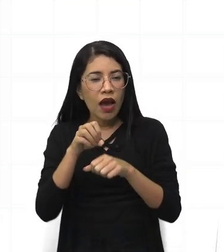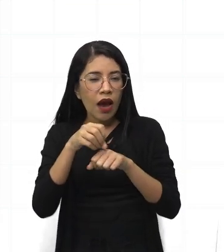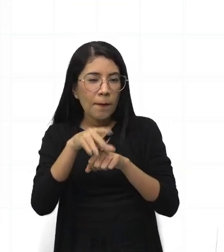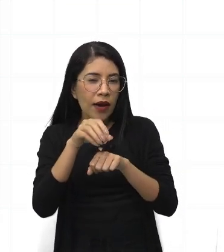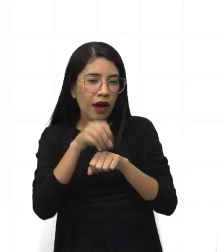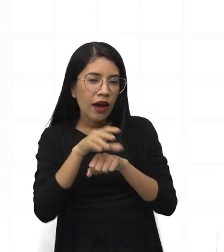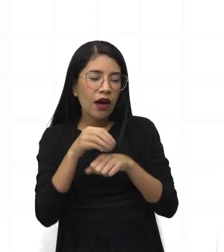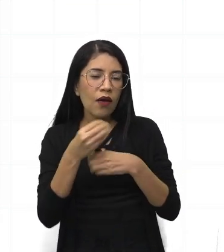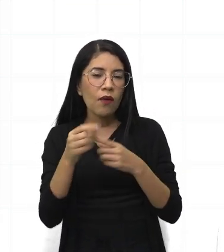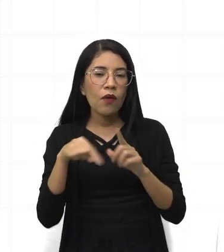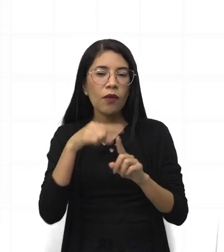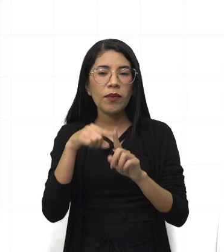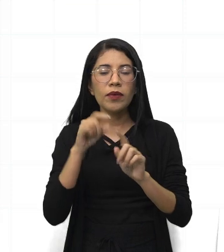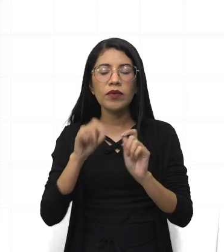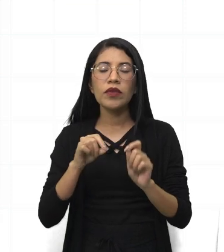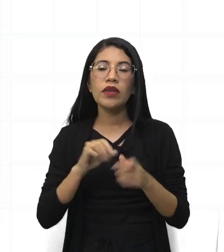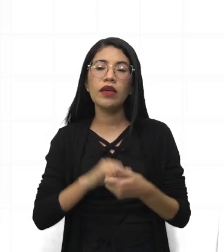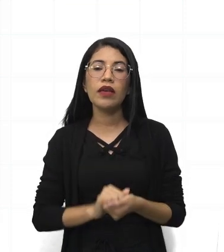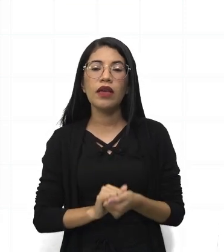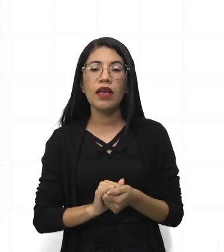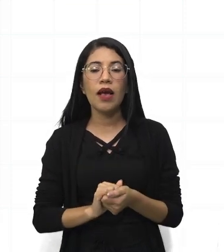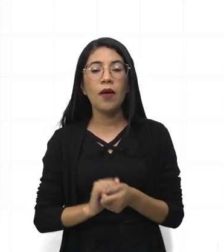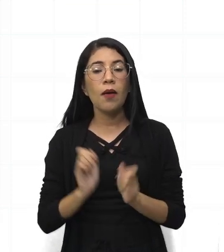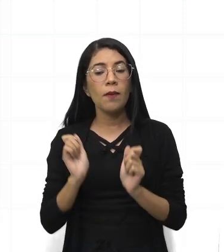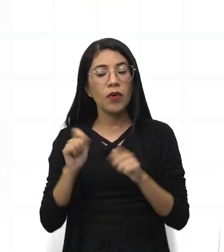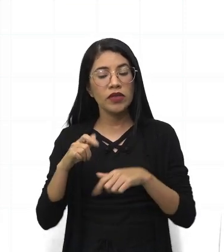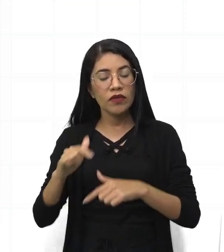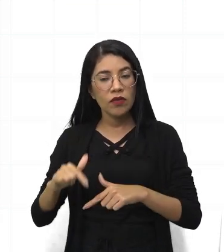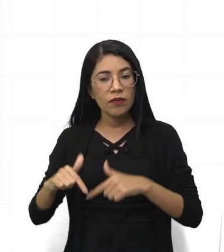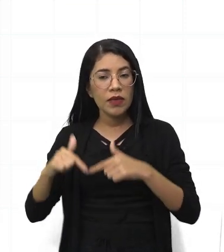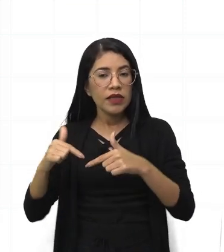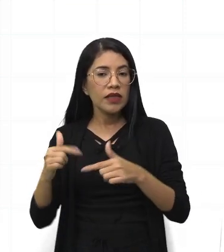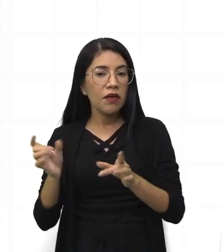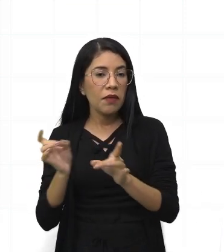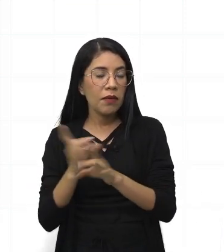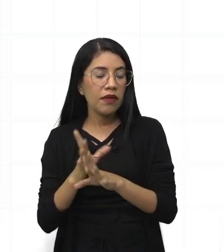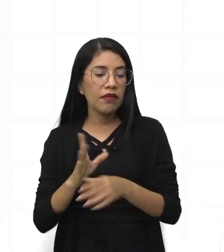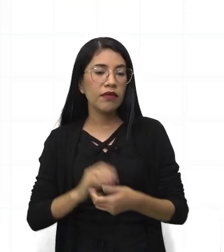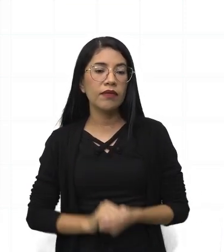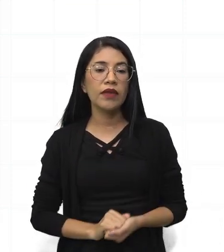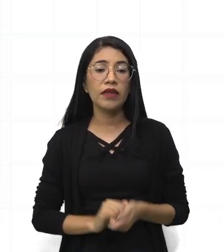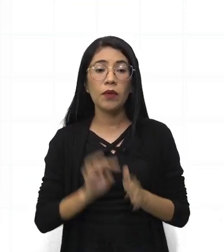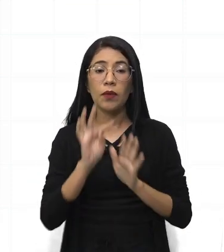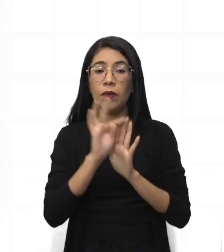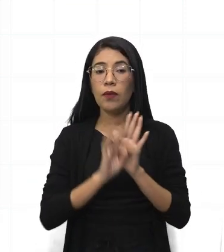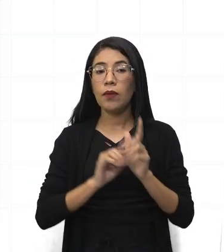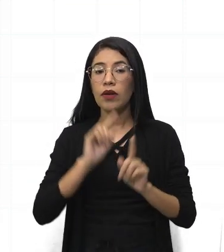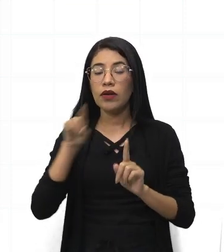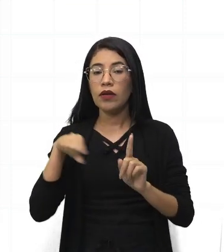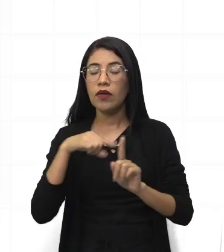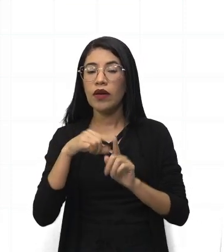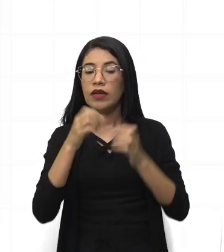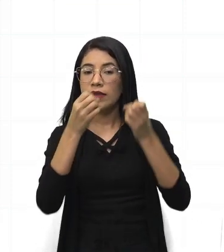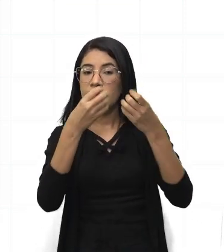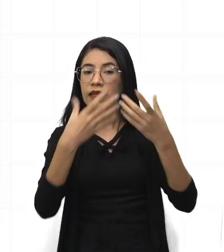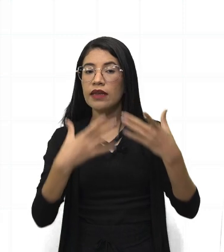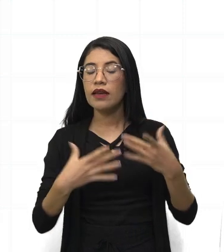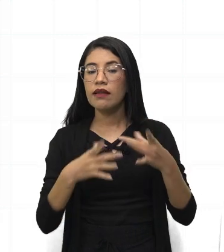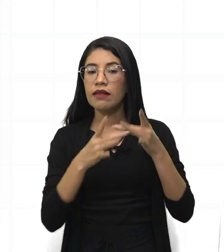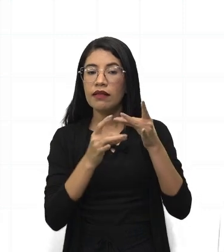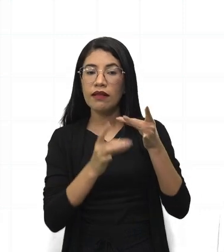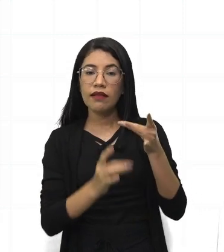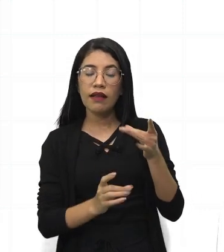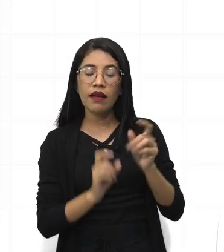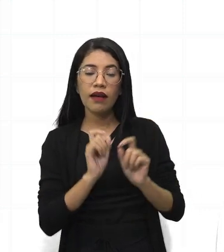com o objetivo de levar a uma ação. Então, esse texto agora é de instruir, de explicar, ele